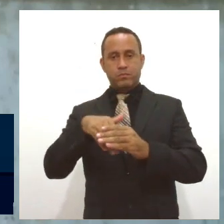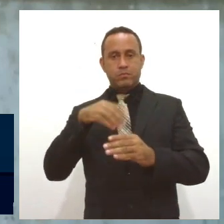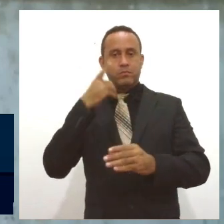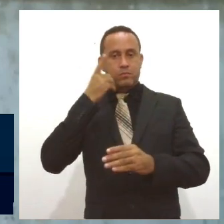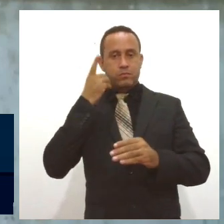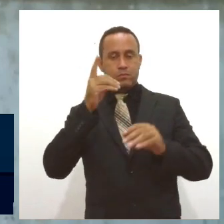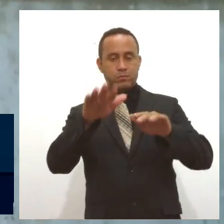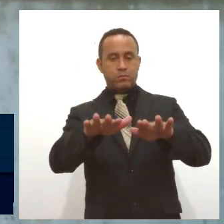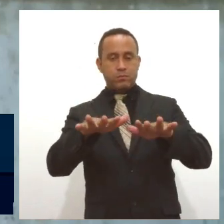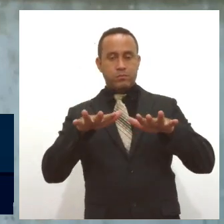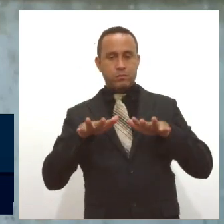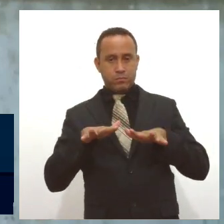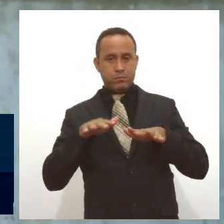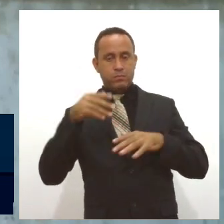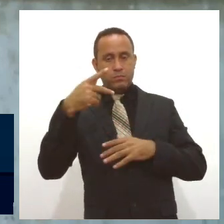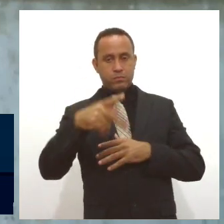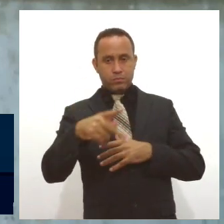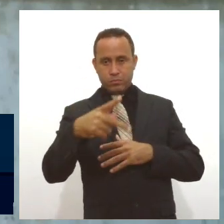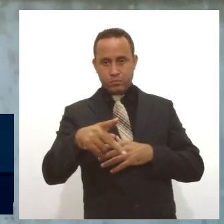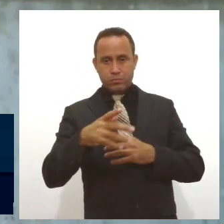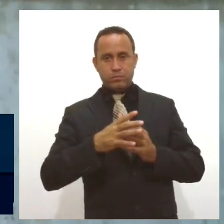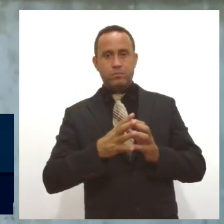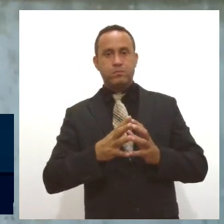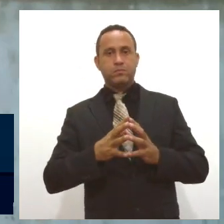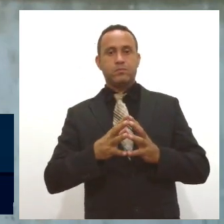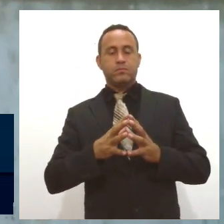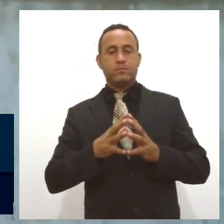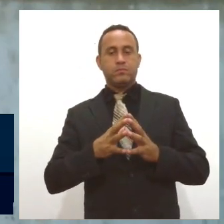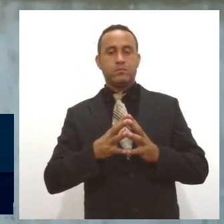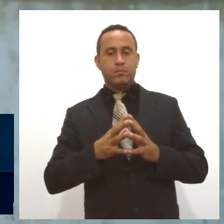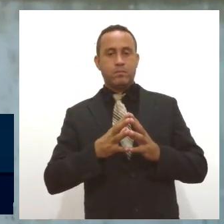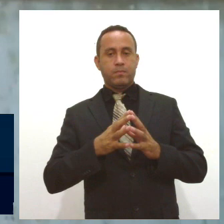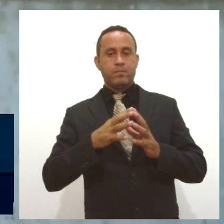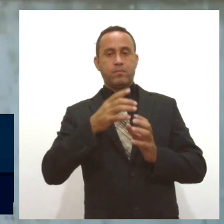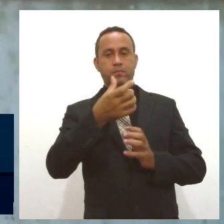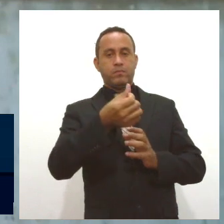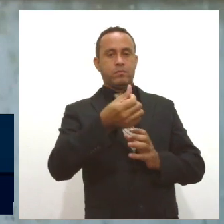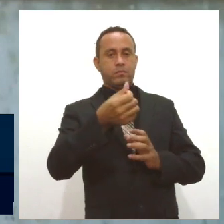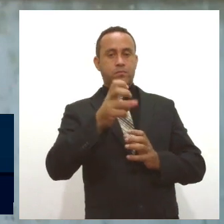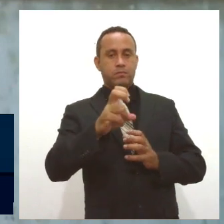que aprovam permaneçam quando se encontra. Moção número